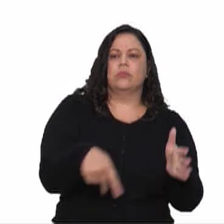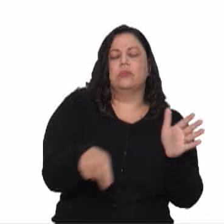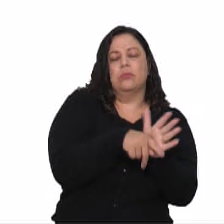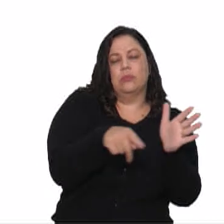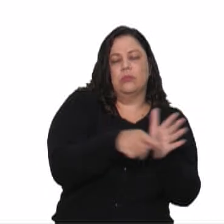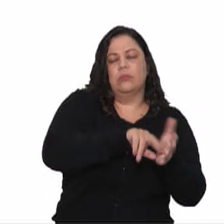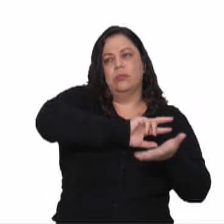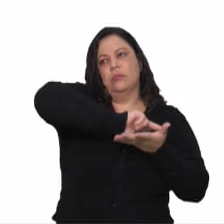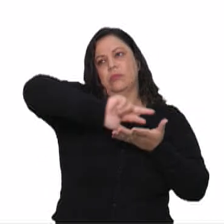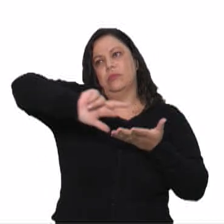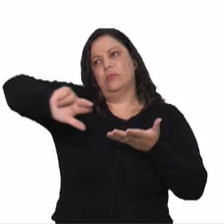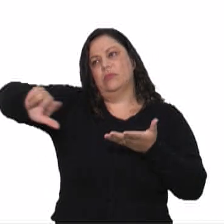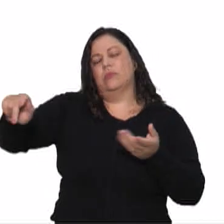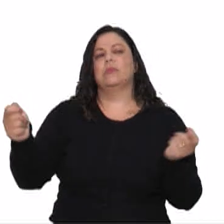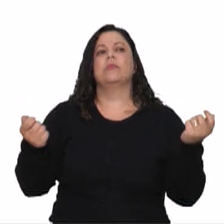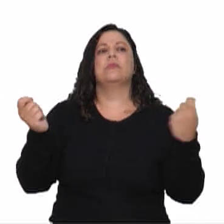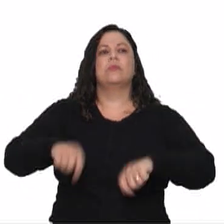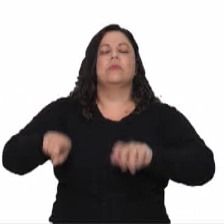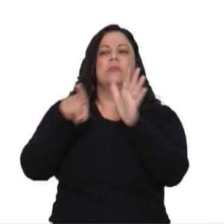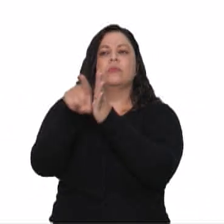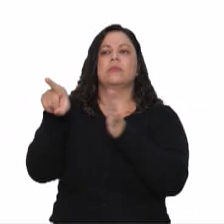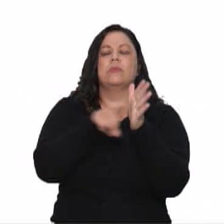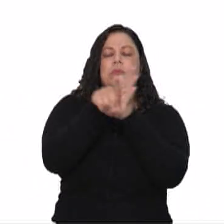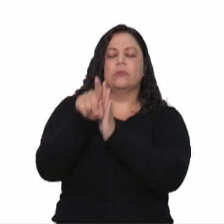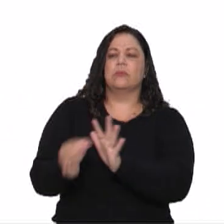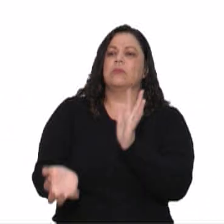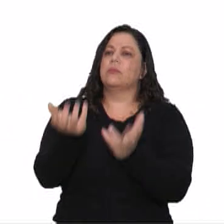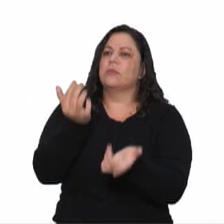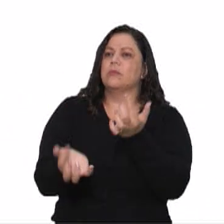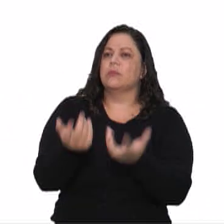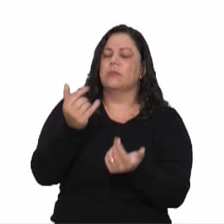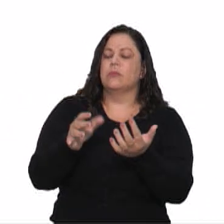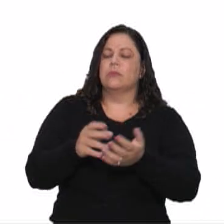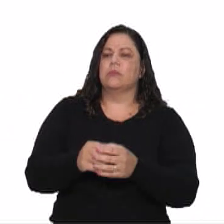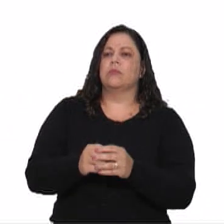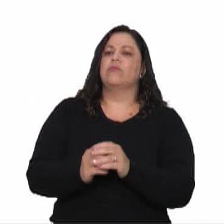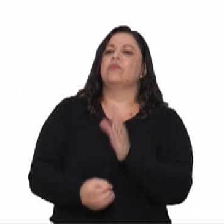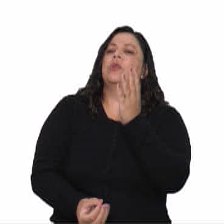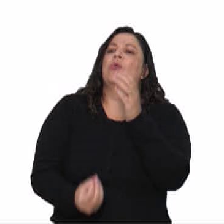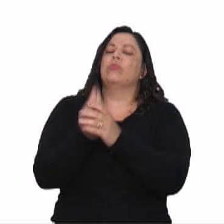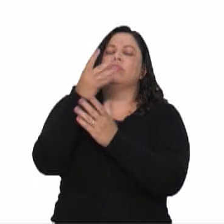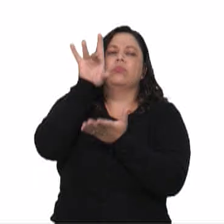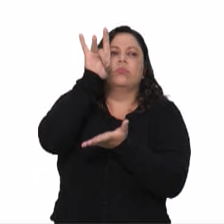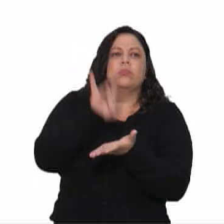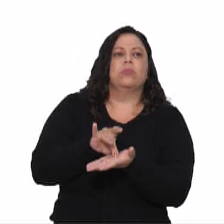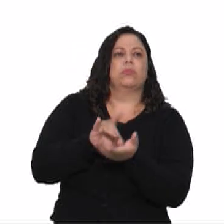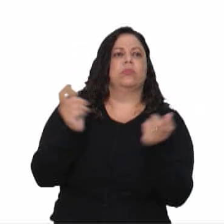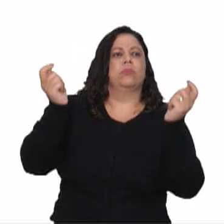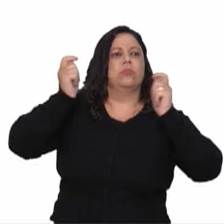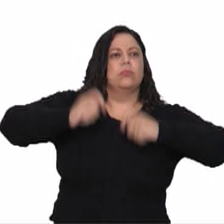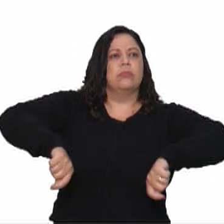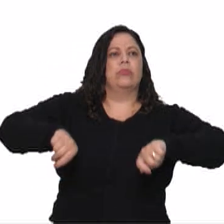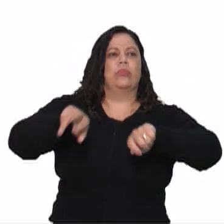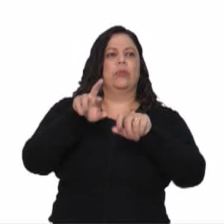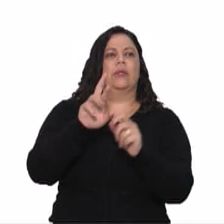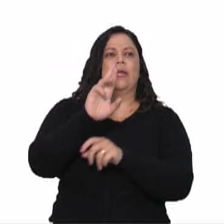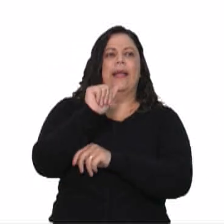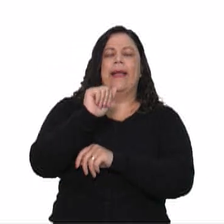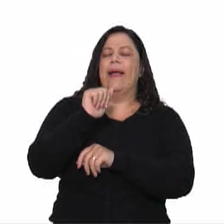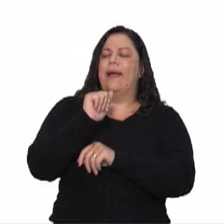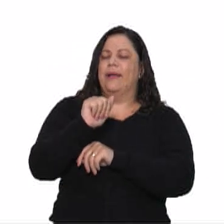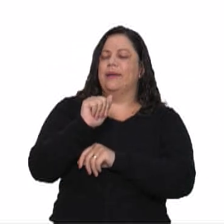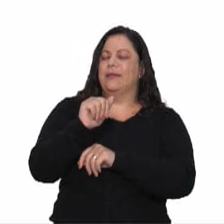as coisas são permutadas do fogo, originadas por rarefação e condensação, mas